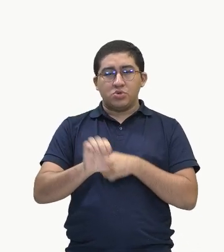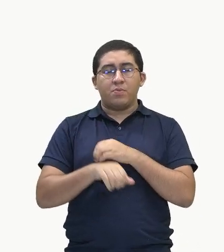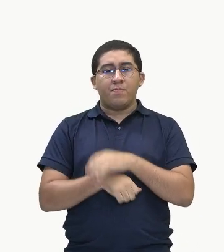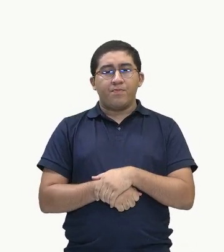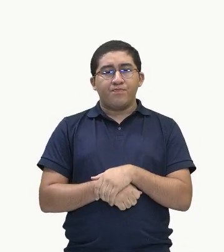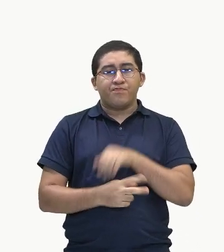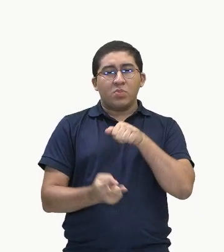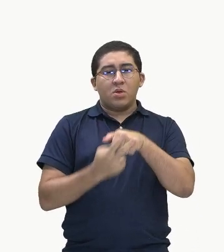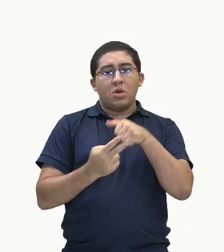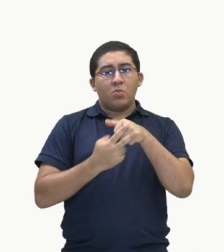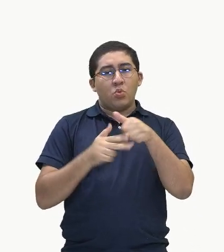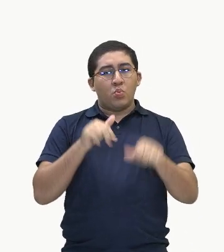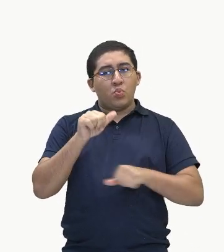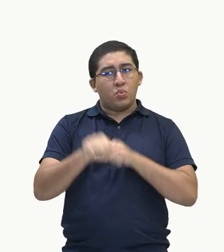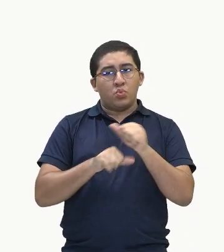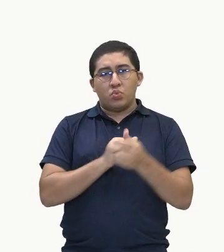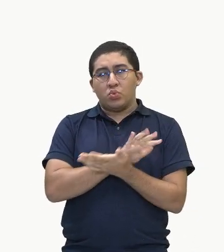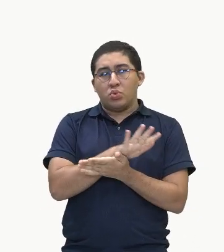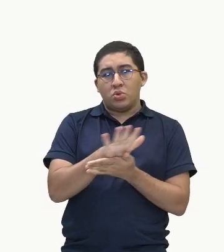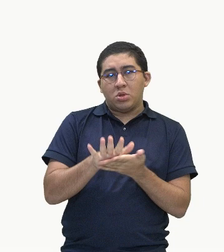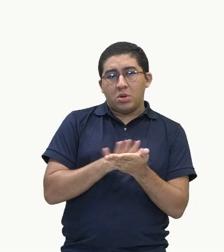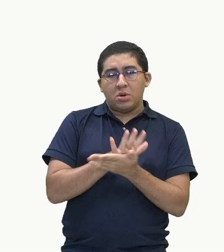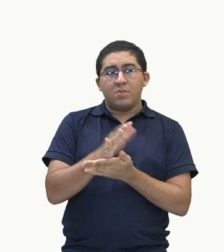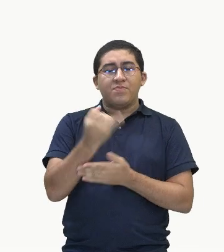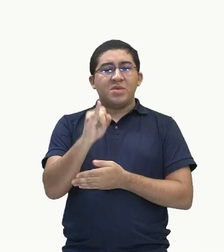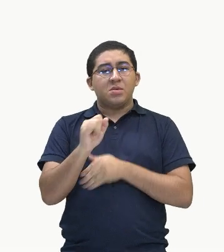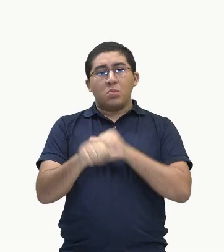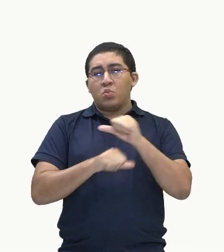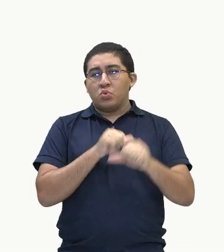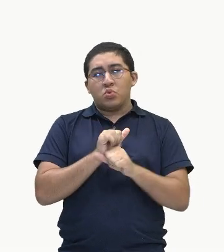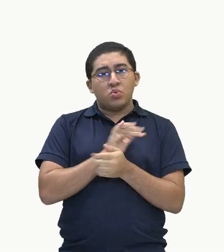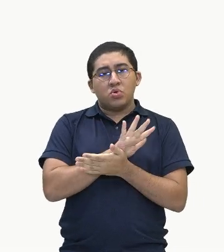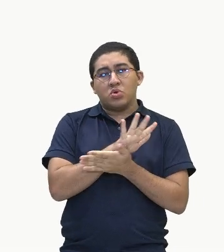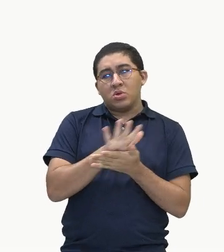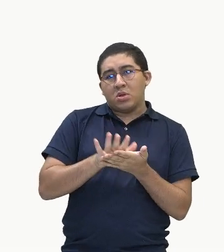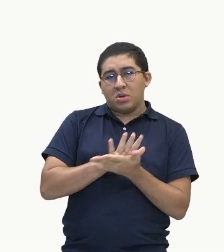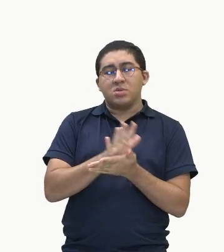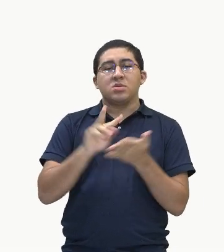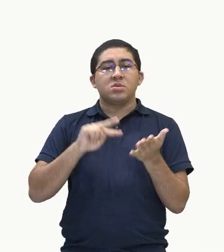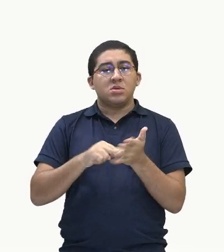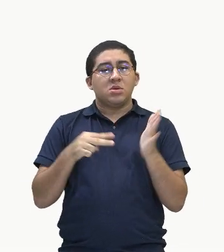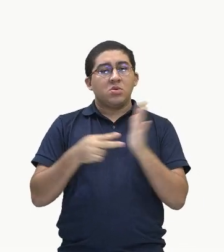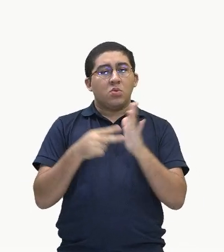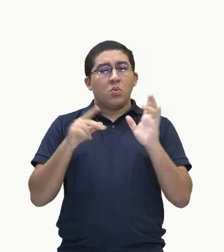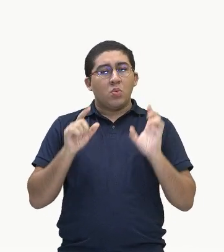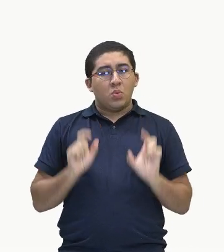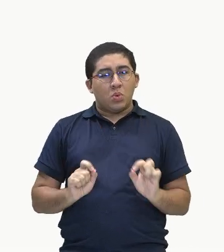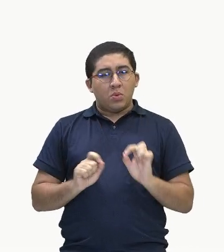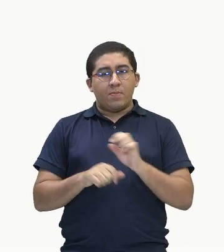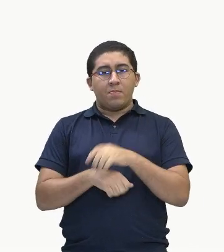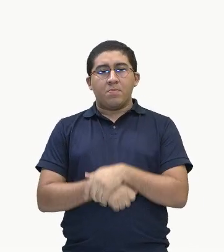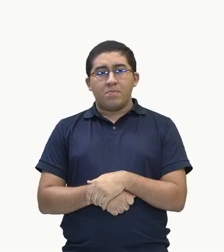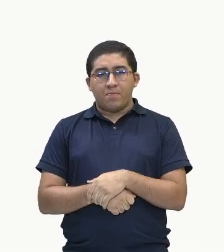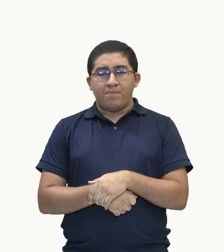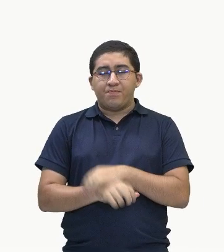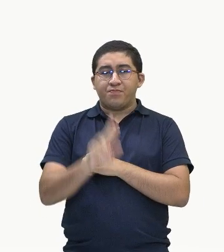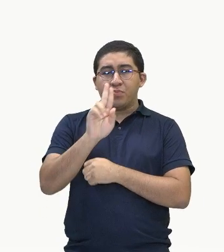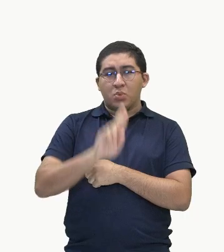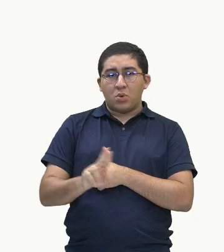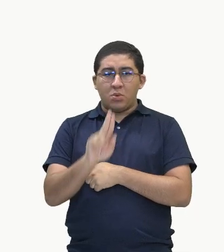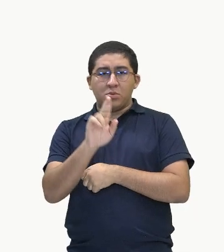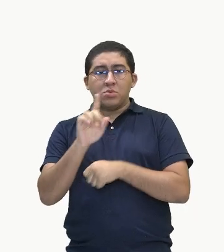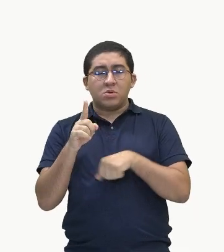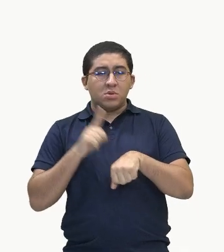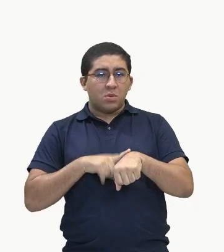sofreu modificação. Se ele não sofre modificação, isso quer dizer que eu vou usar o